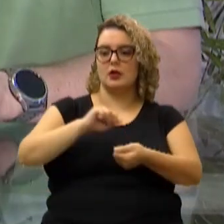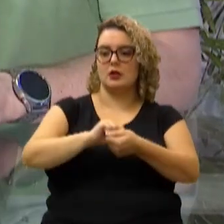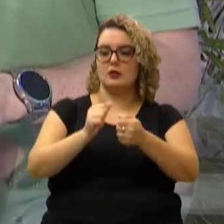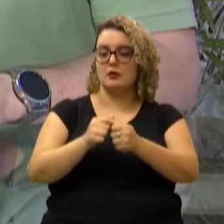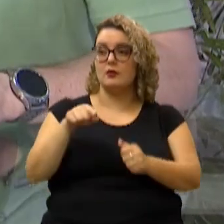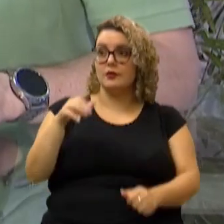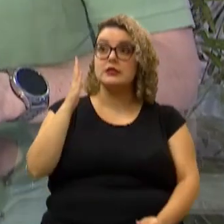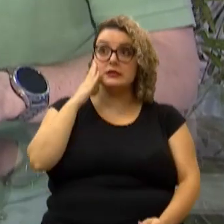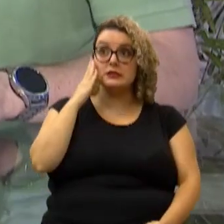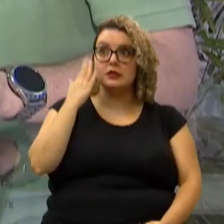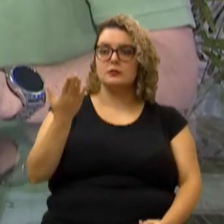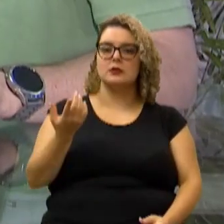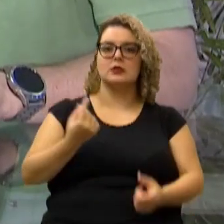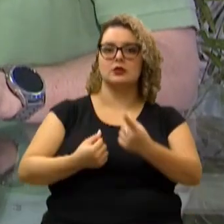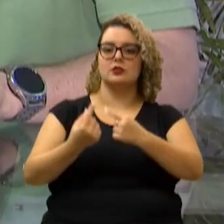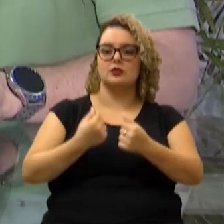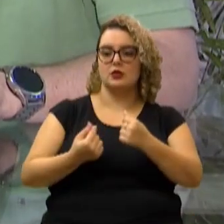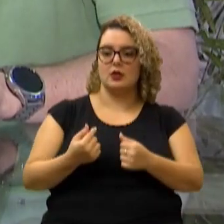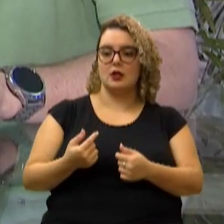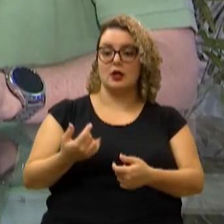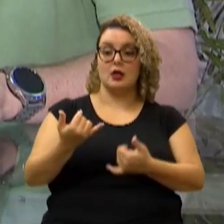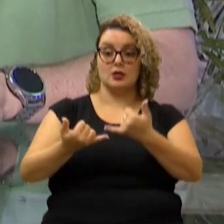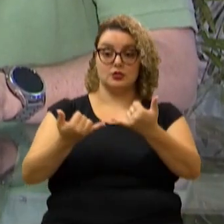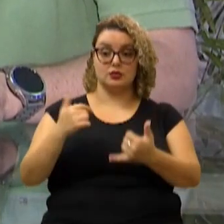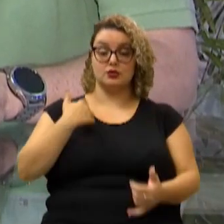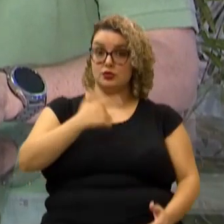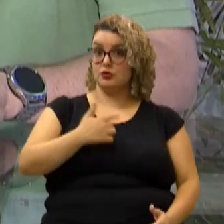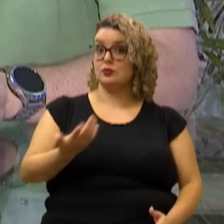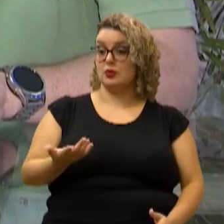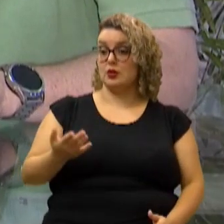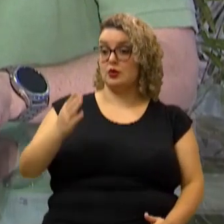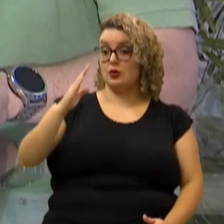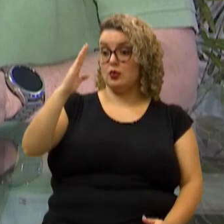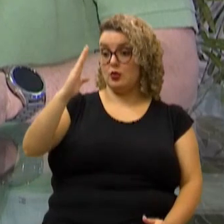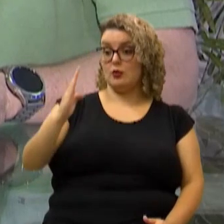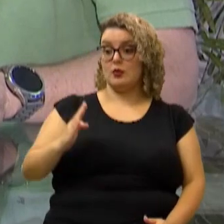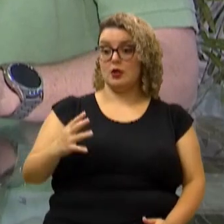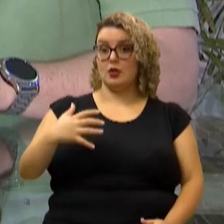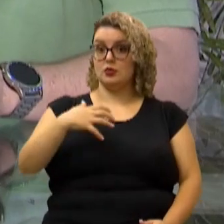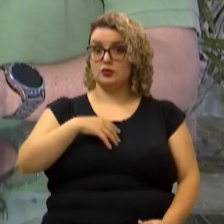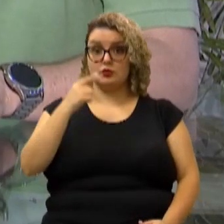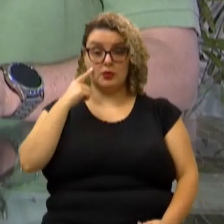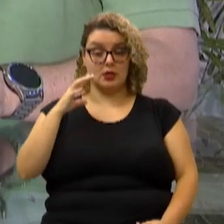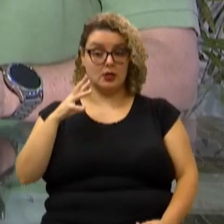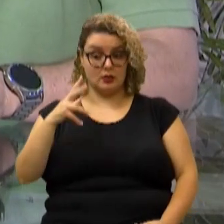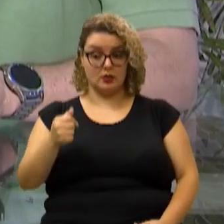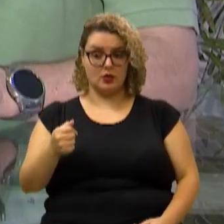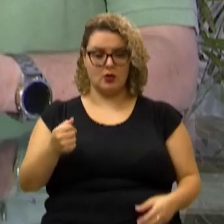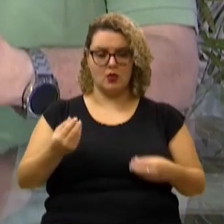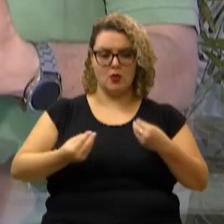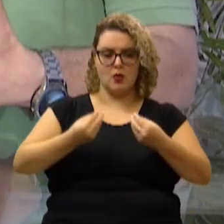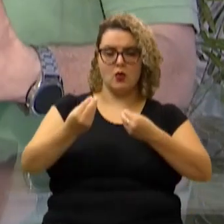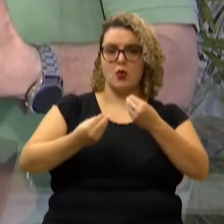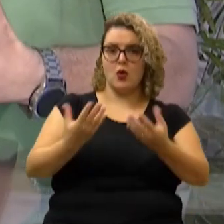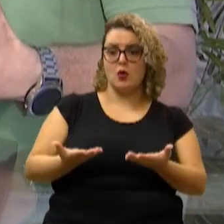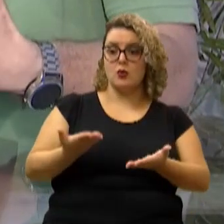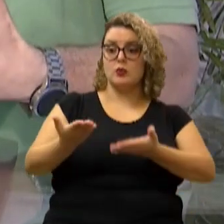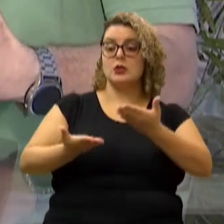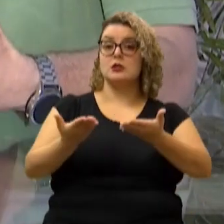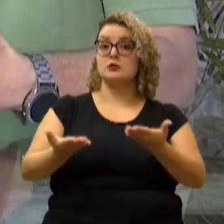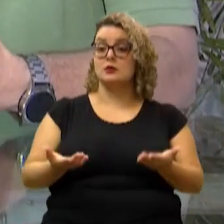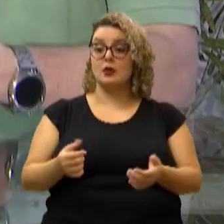fazer caber você sabe que nas finanças a gente brinca muito que o brasileiro de forma geral como é que ele